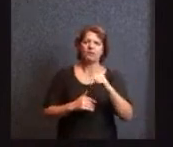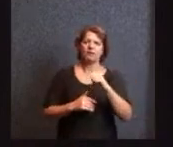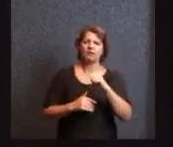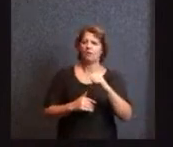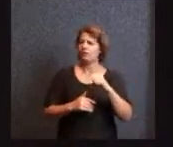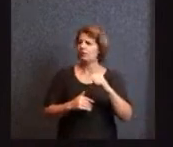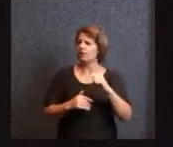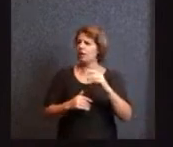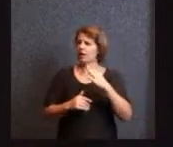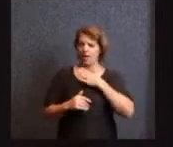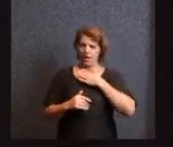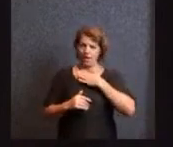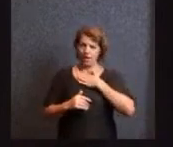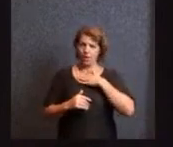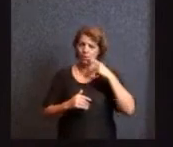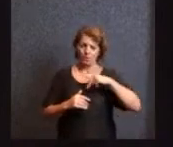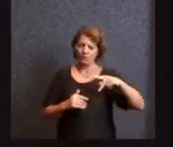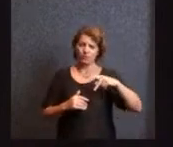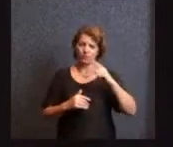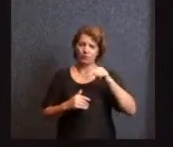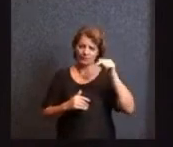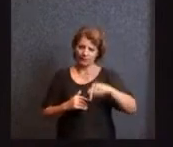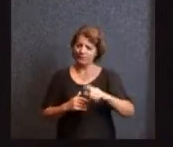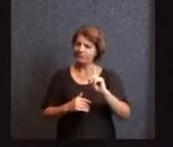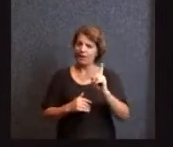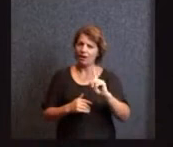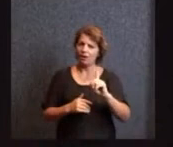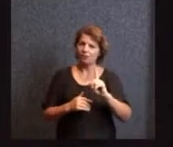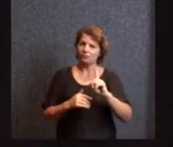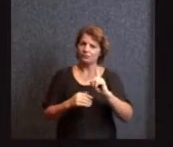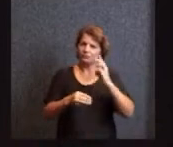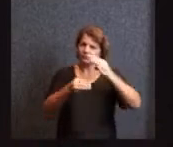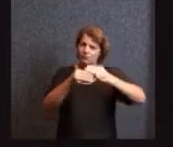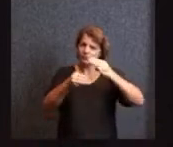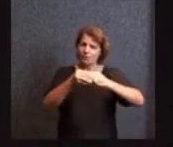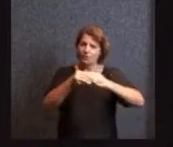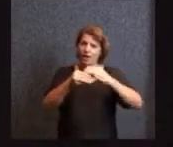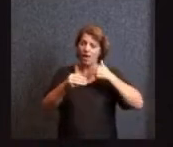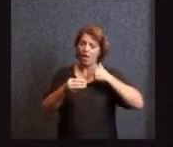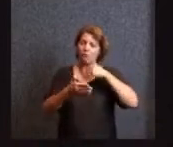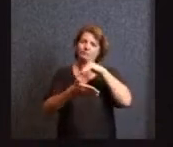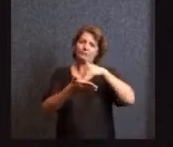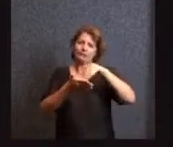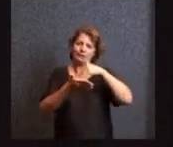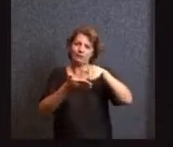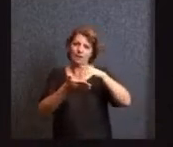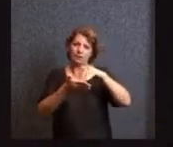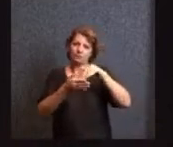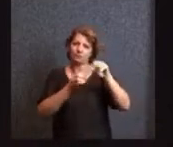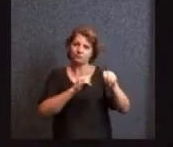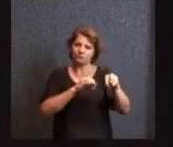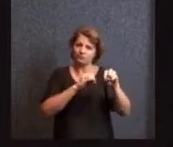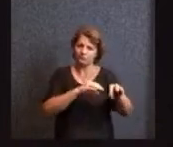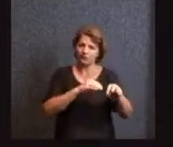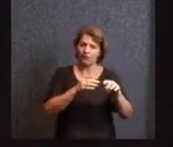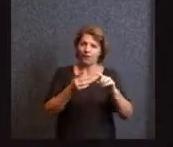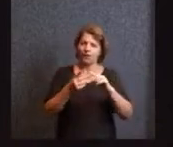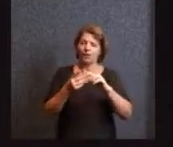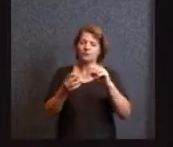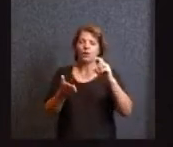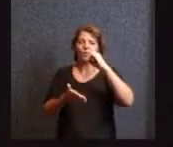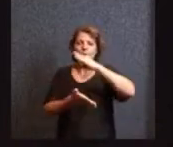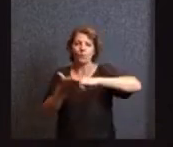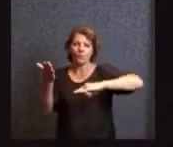da rede, mas todos os professores que integram a rede, na condição de substitutos no contrato de regime especial de